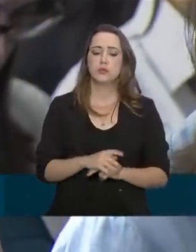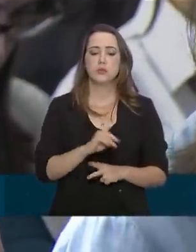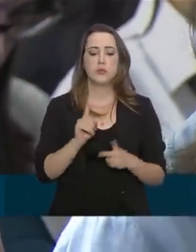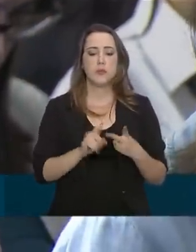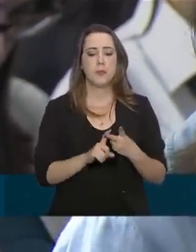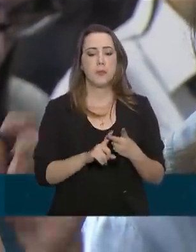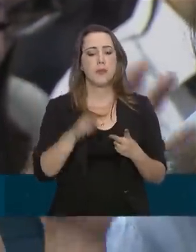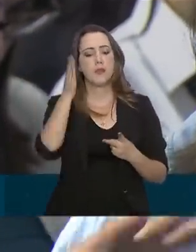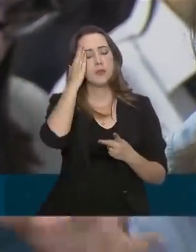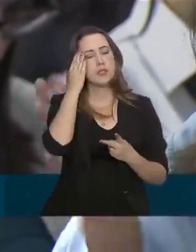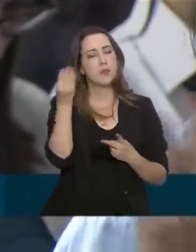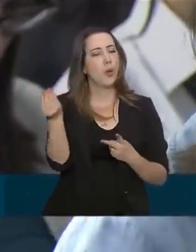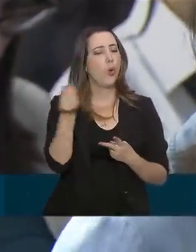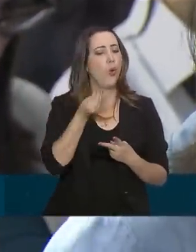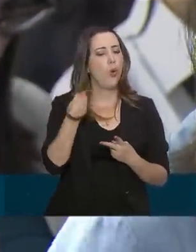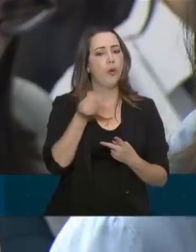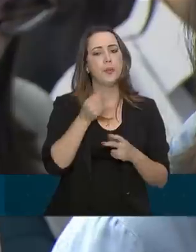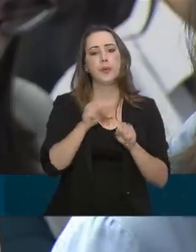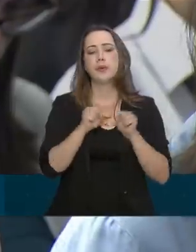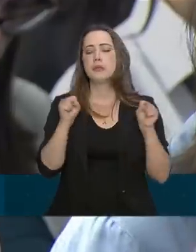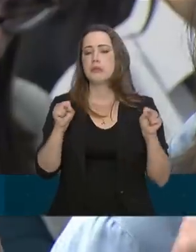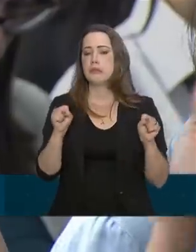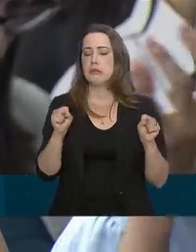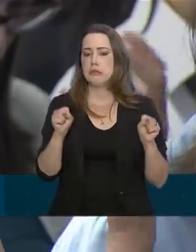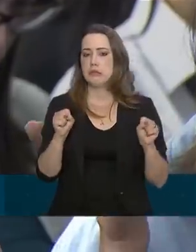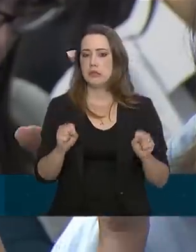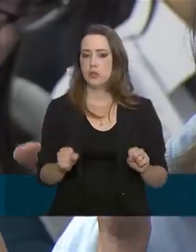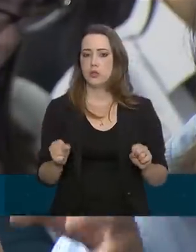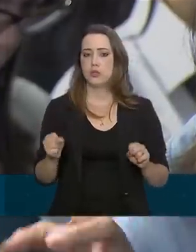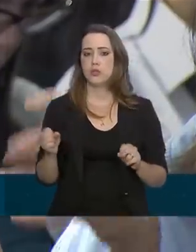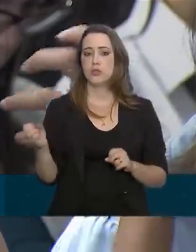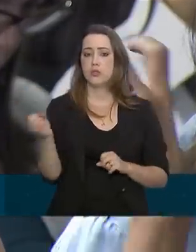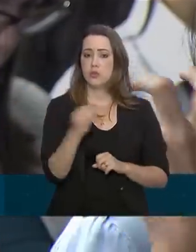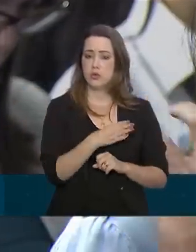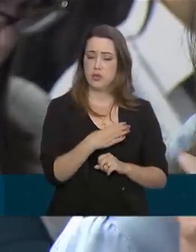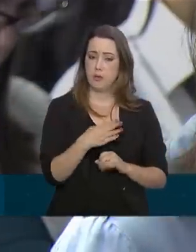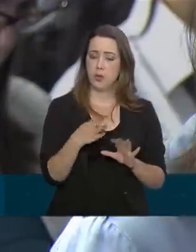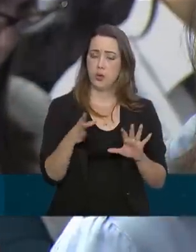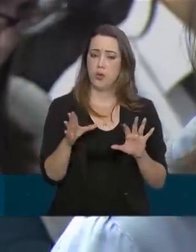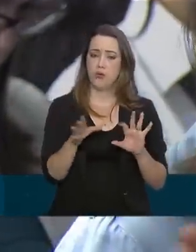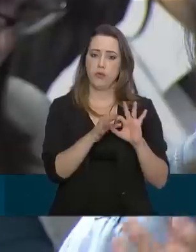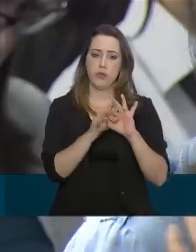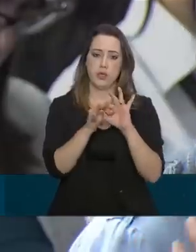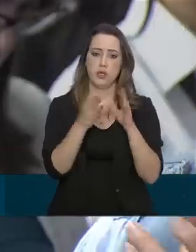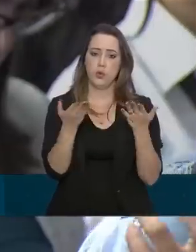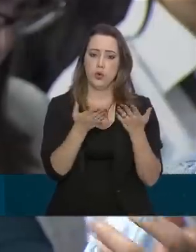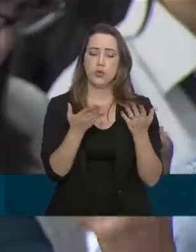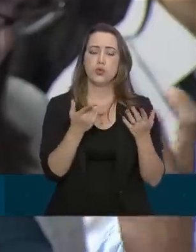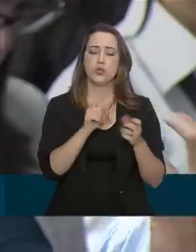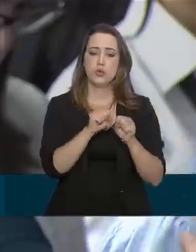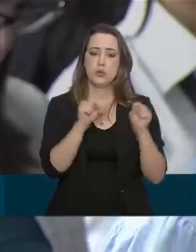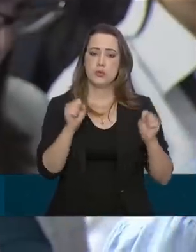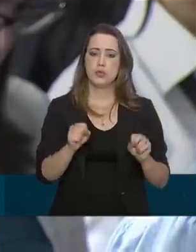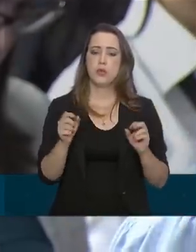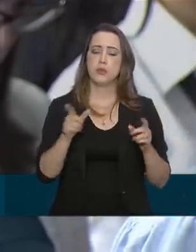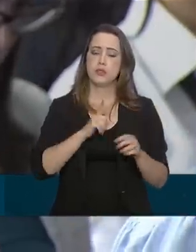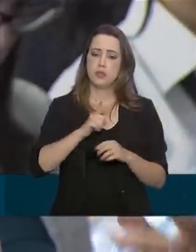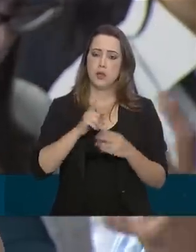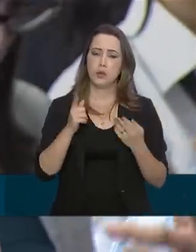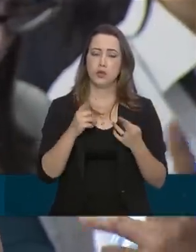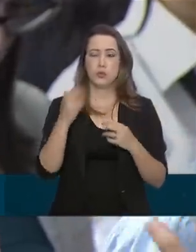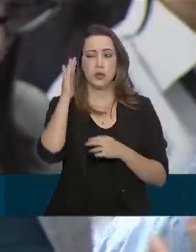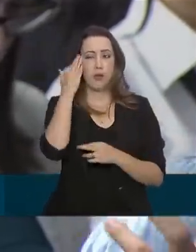depois para saber um pouco como funcionaria é esse sistema do t-rex junto com o de terno é porque entendo que é uma metodologia diferente